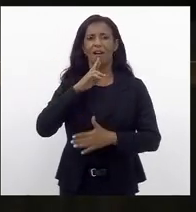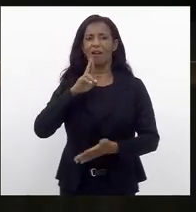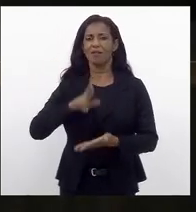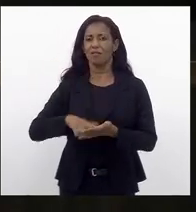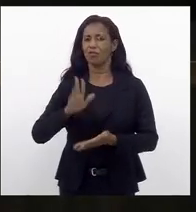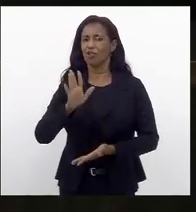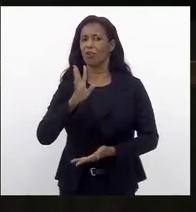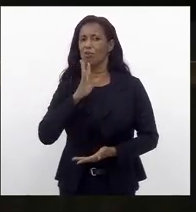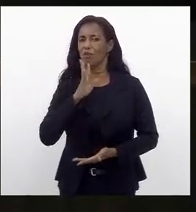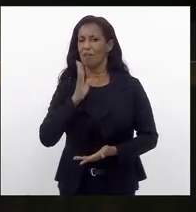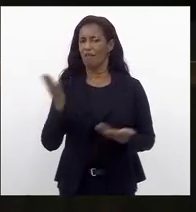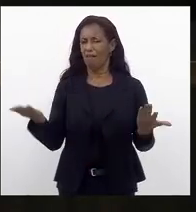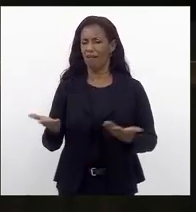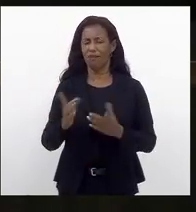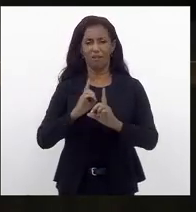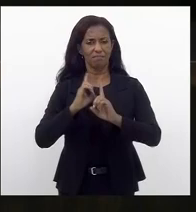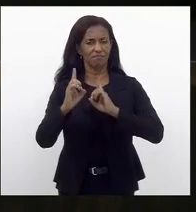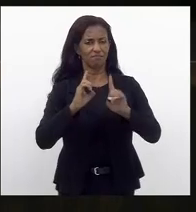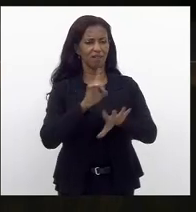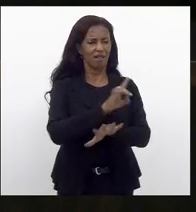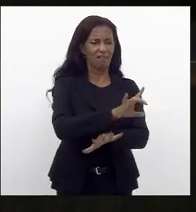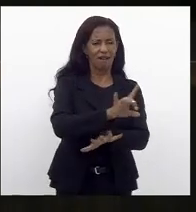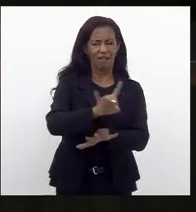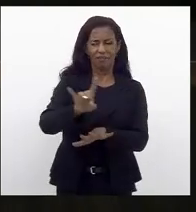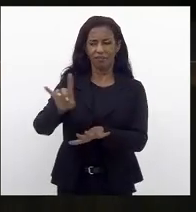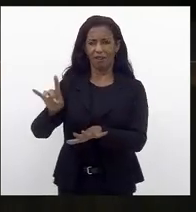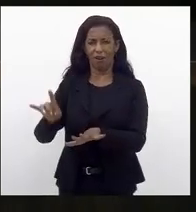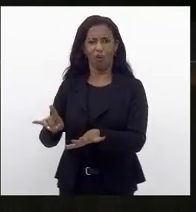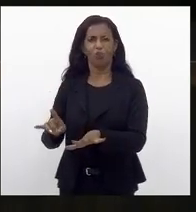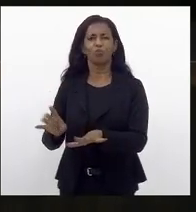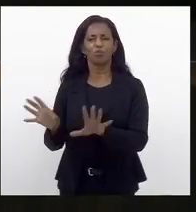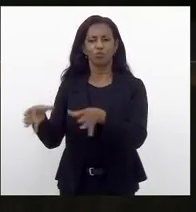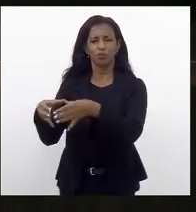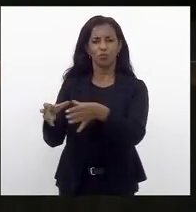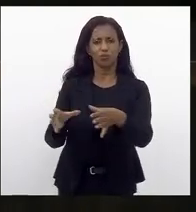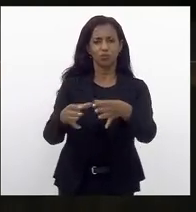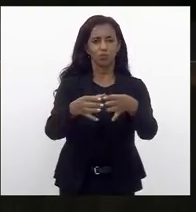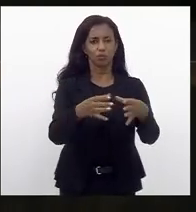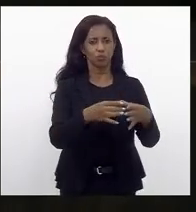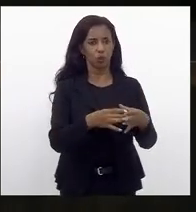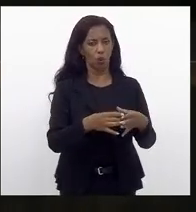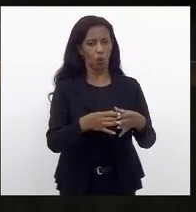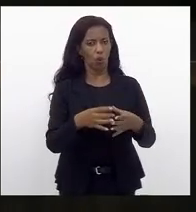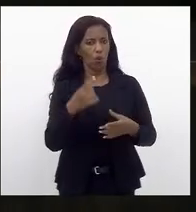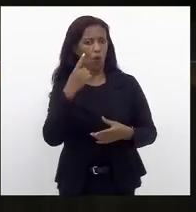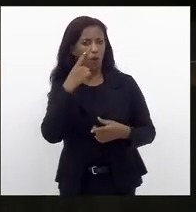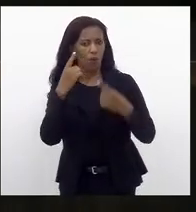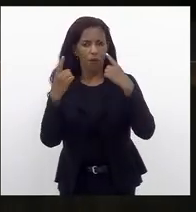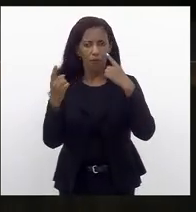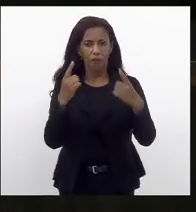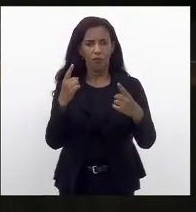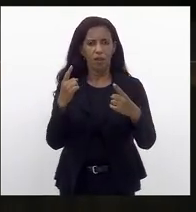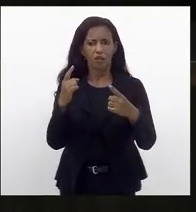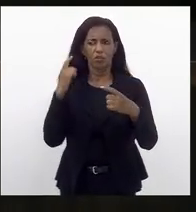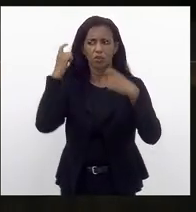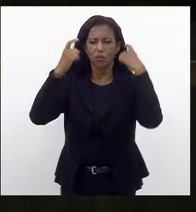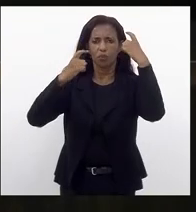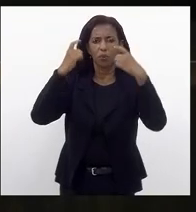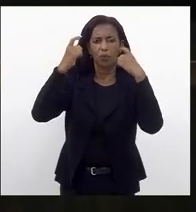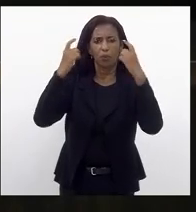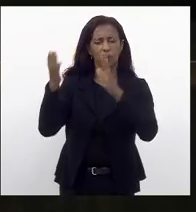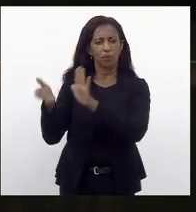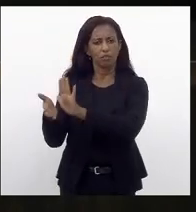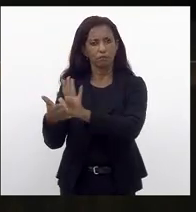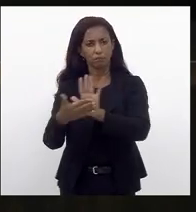dessa vez podemos debater cada uma das cartas com cada uma das categorias o vi suas principais preocupações ponderações